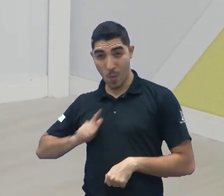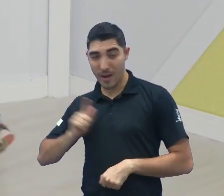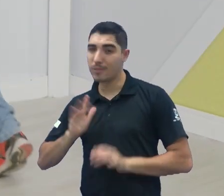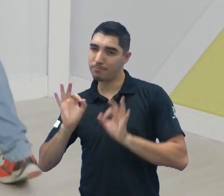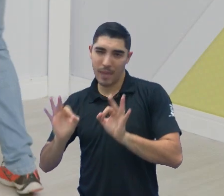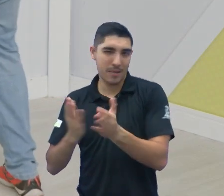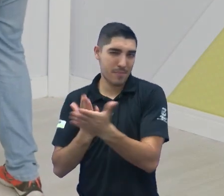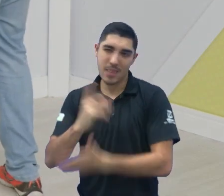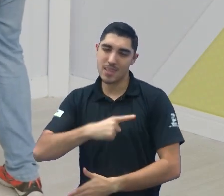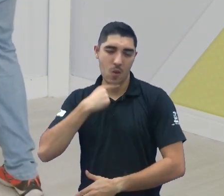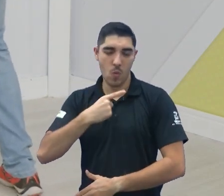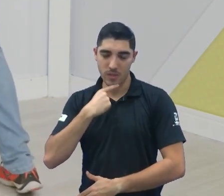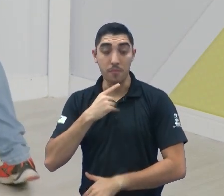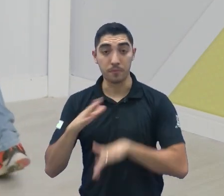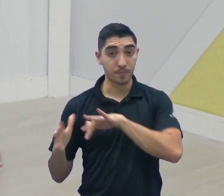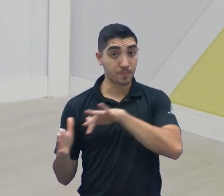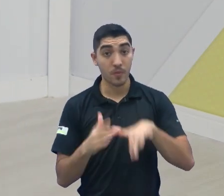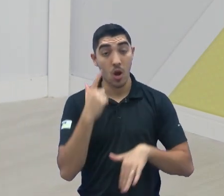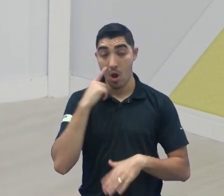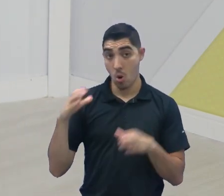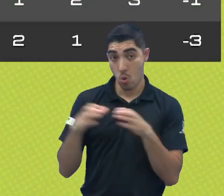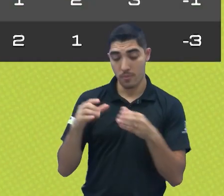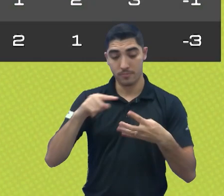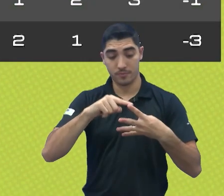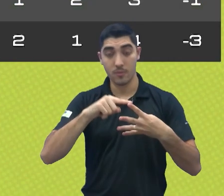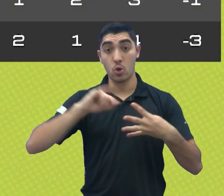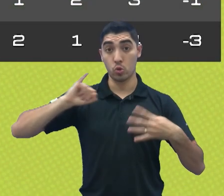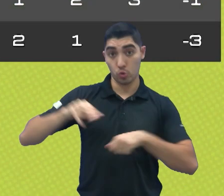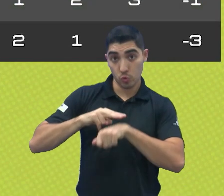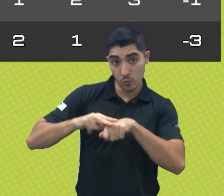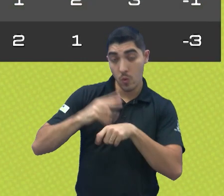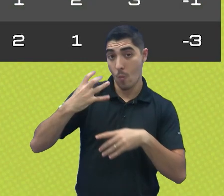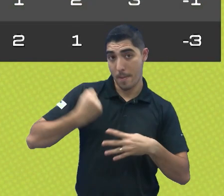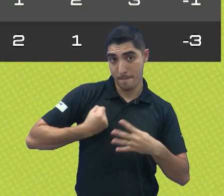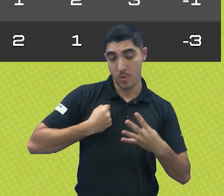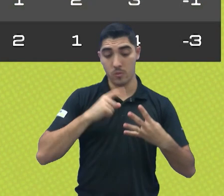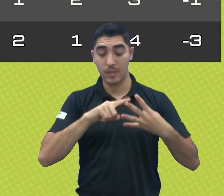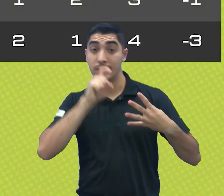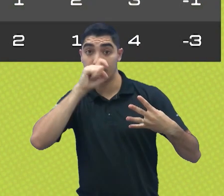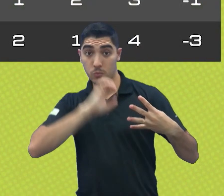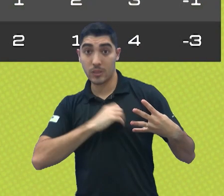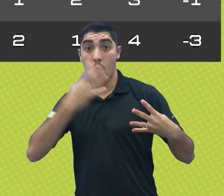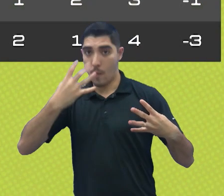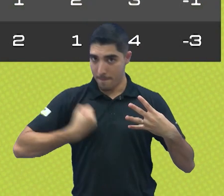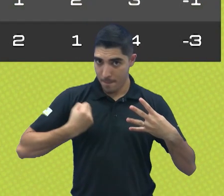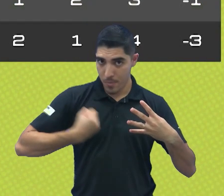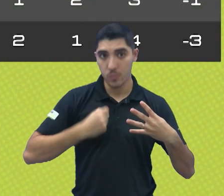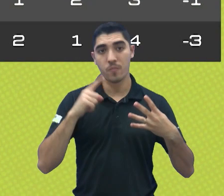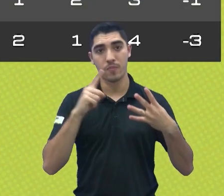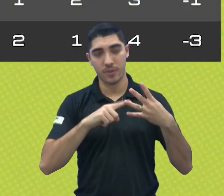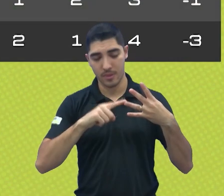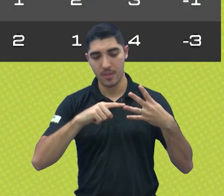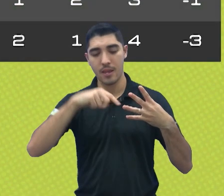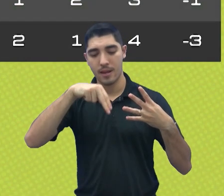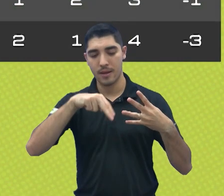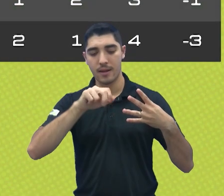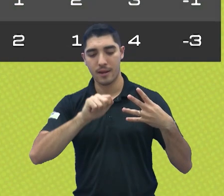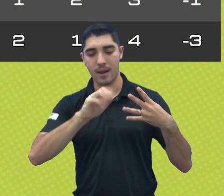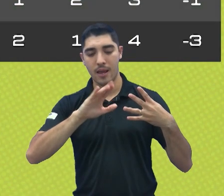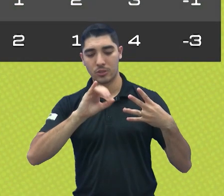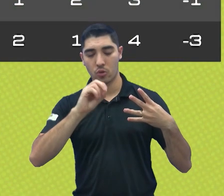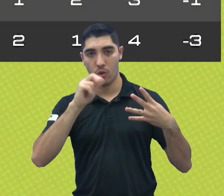a classificação do grupo, tem o Juventude líder com 4 pontos, em segundo o São José com 4, e só fica abaixo por conta do saldo de